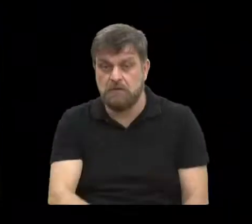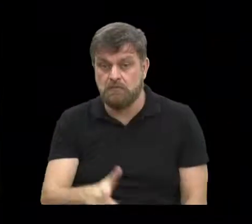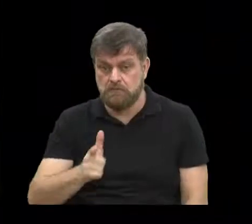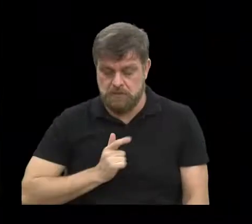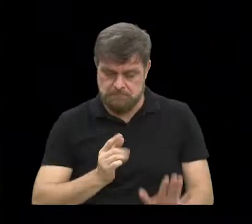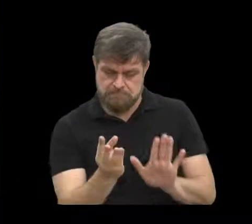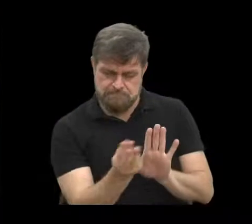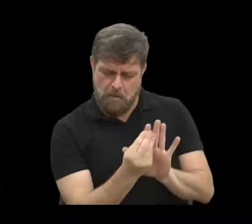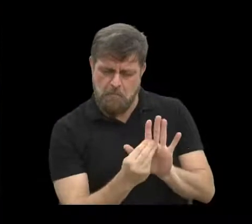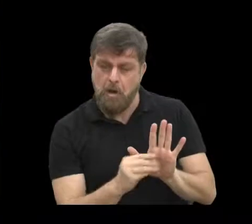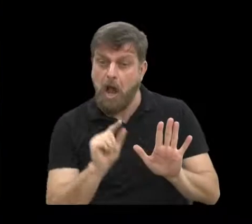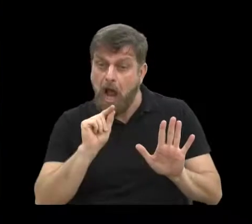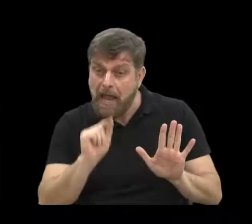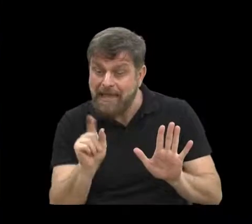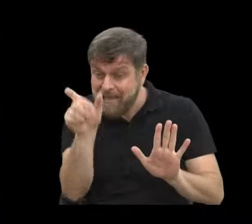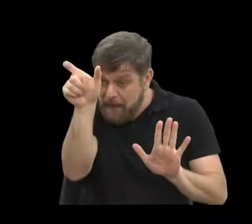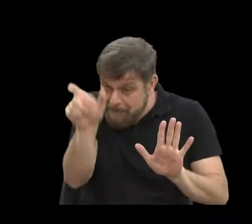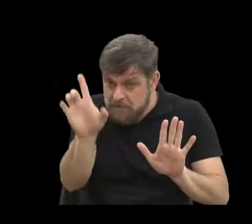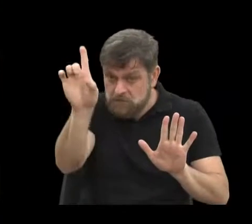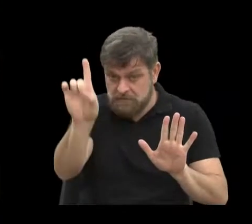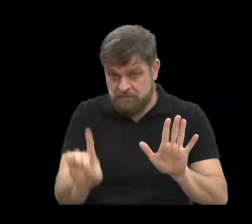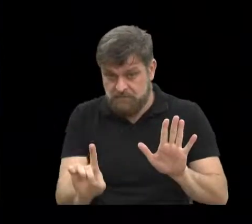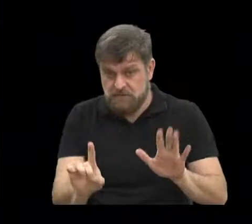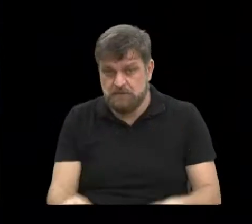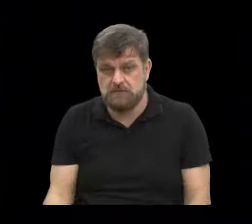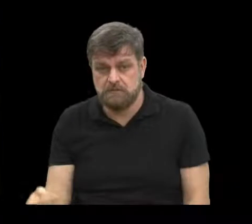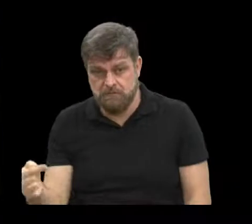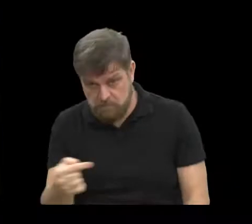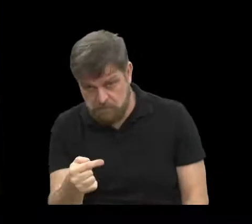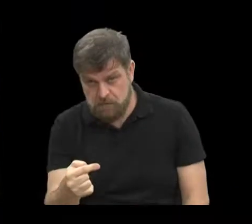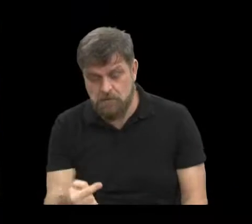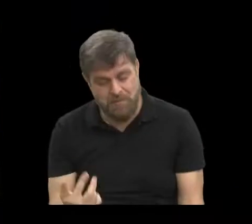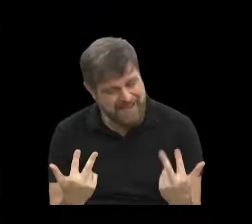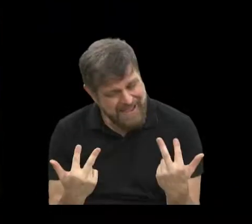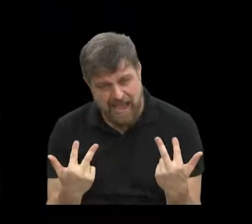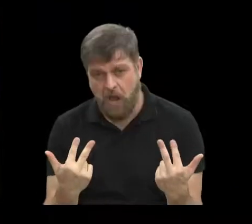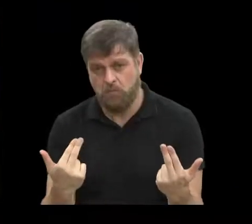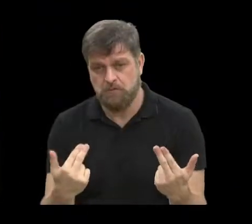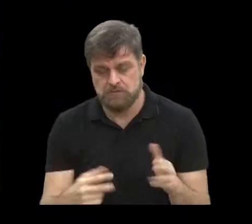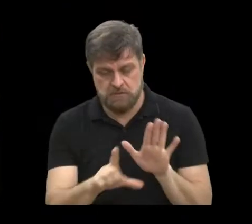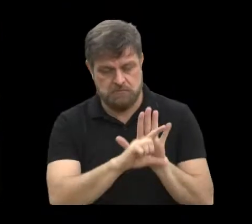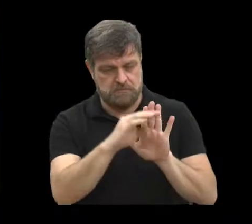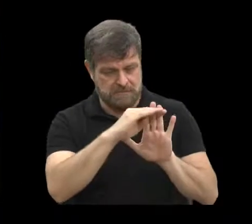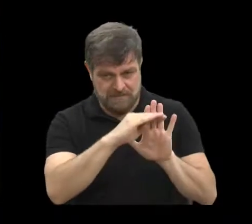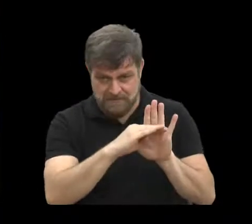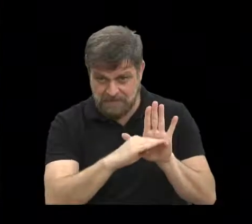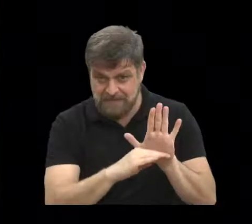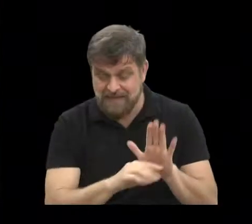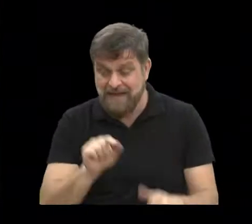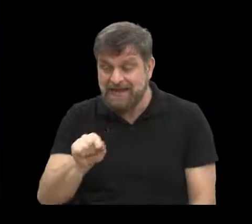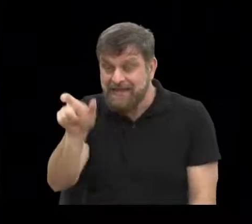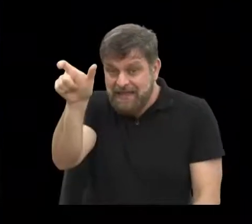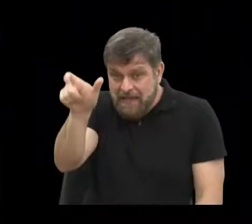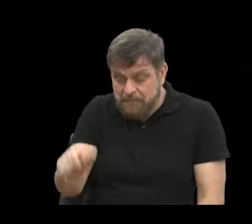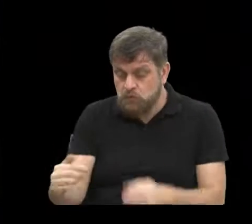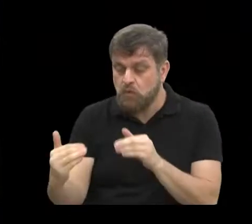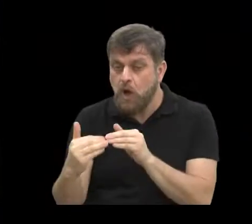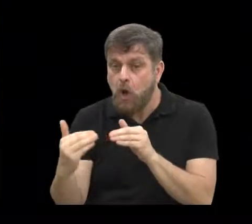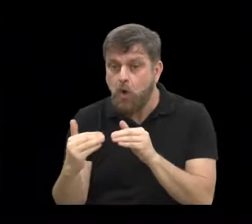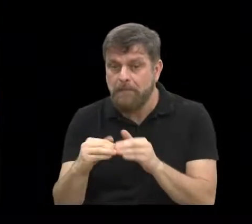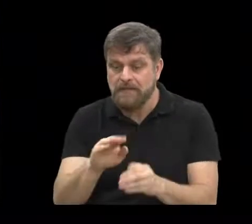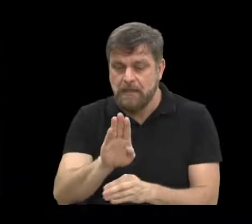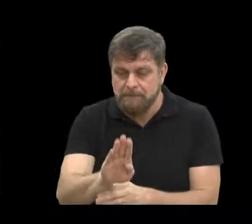13.146, de 2015. Então, é dessa forma que está lá na legislação a quem se destina o